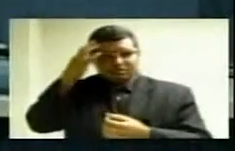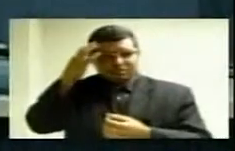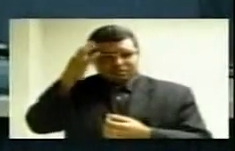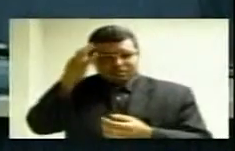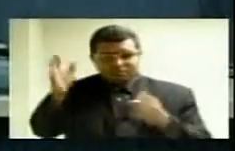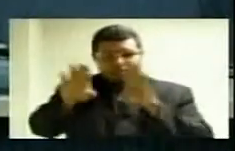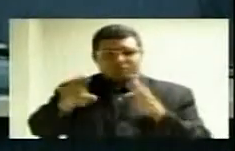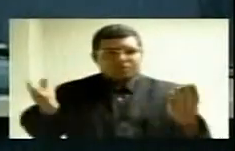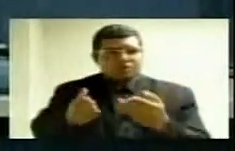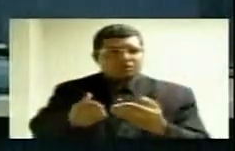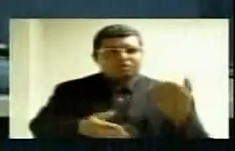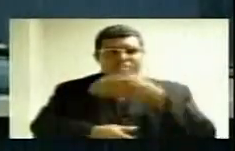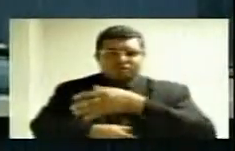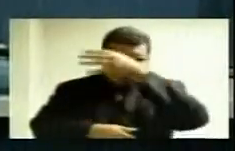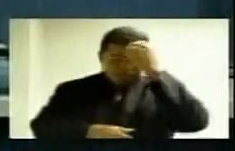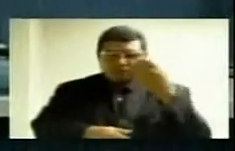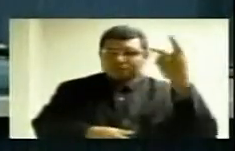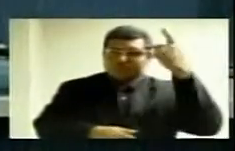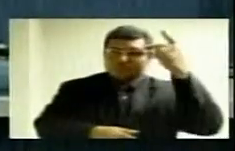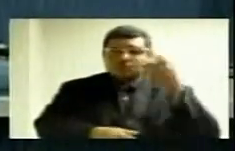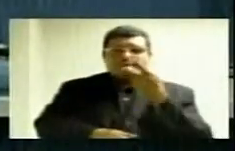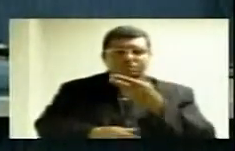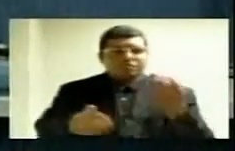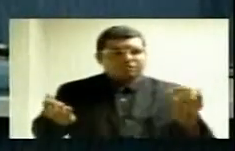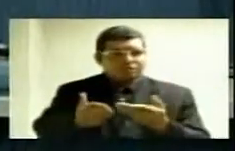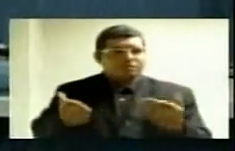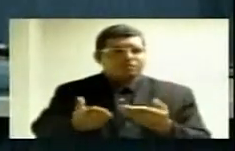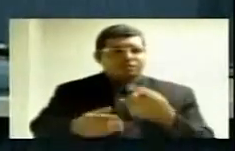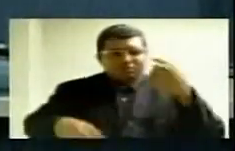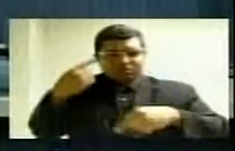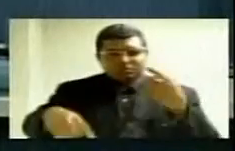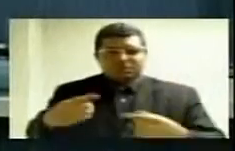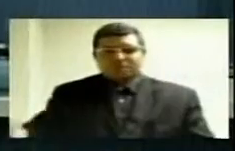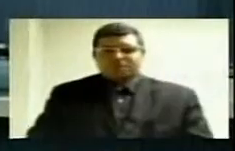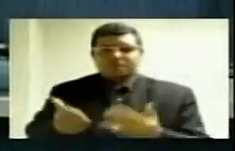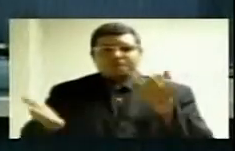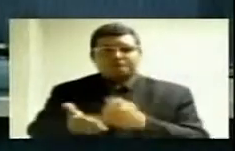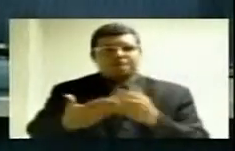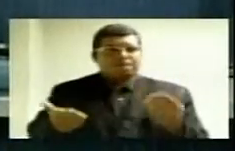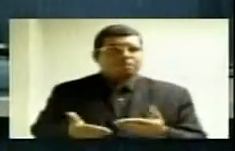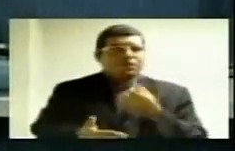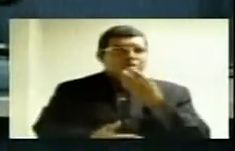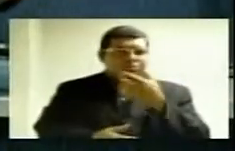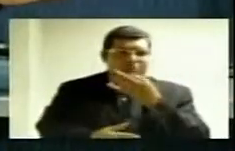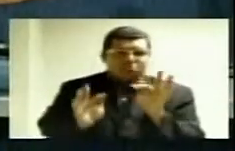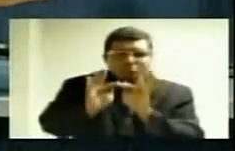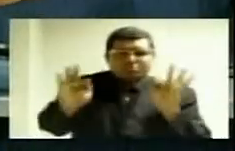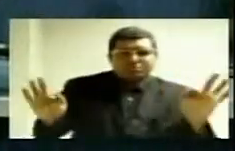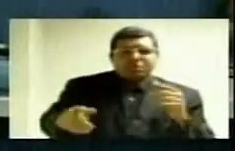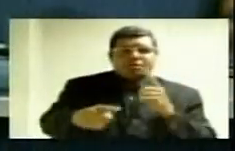tratamento isonômico entre Manaus e São Paulo no que diz respeito à política de incentivo fiscal. Por um motivo